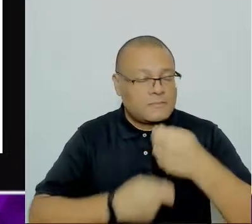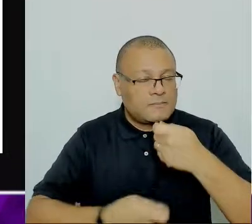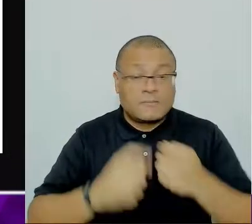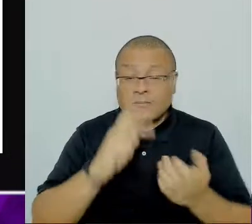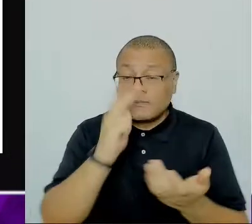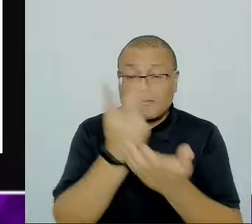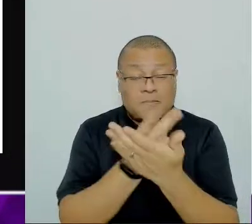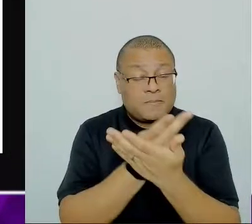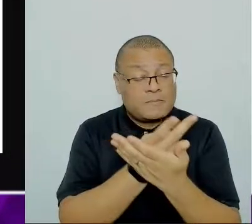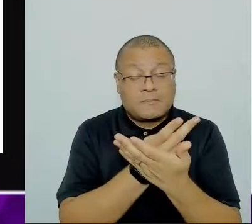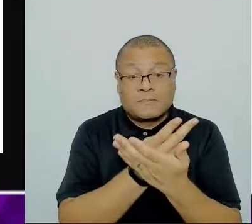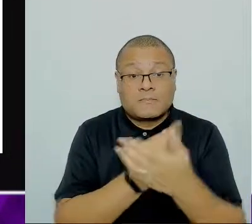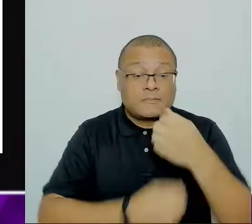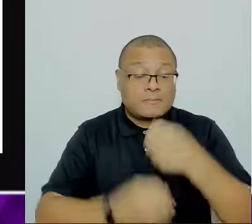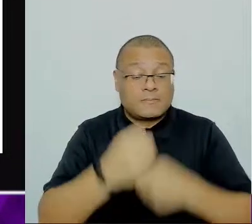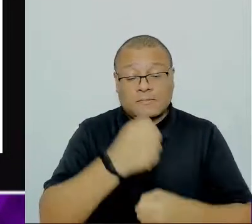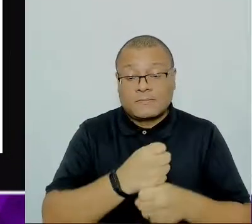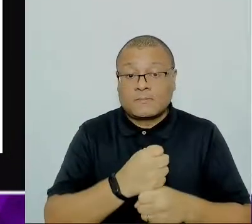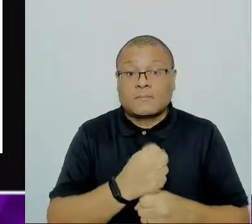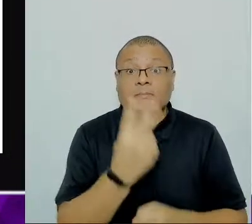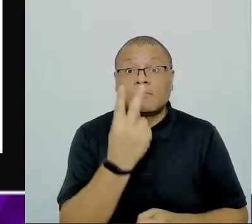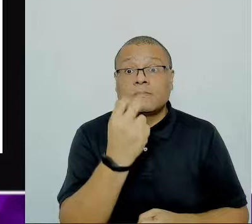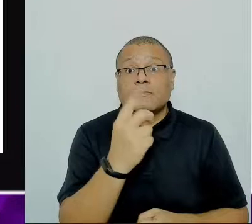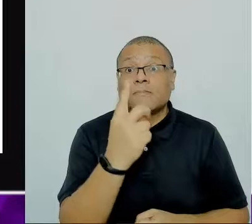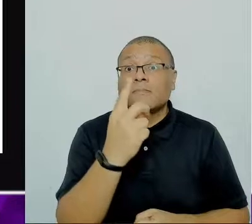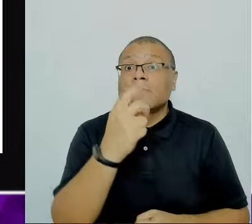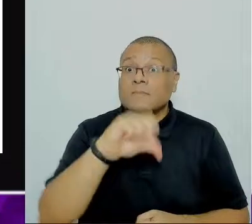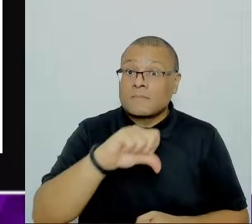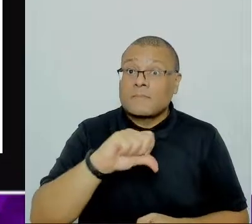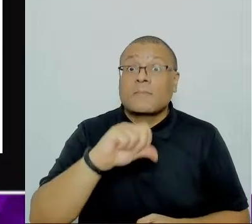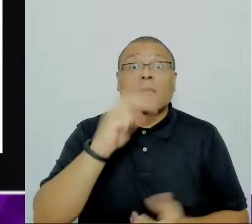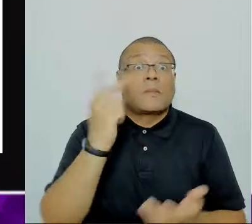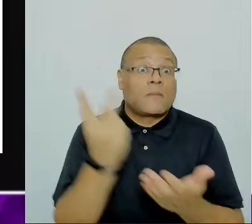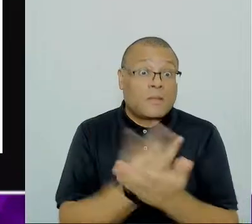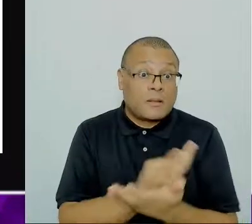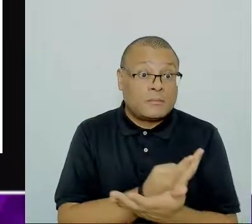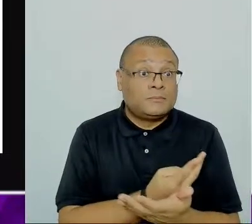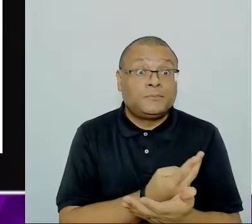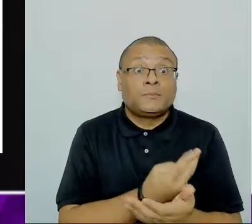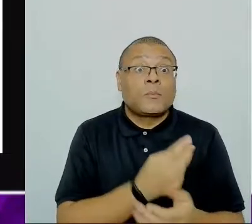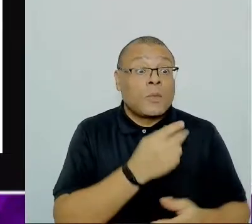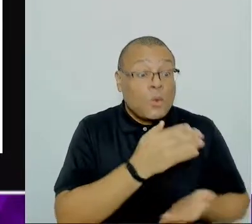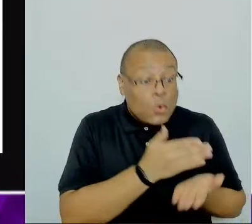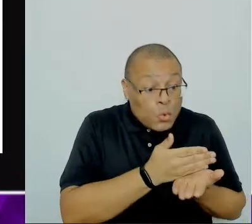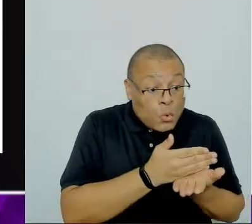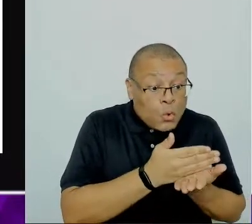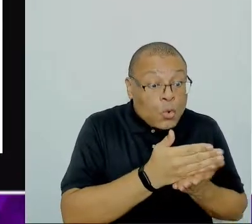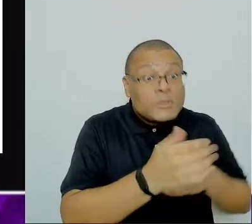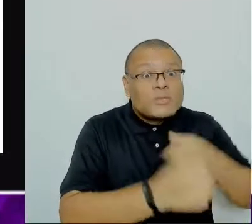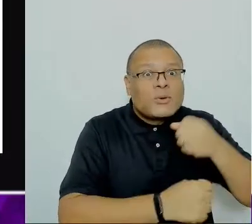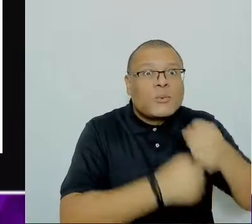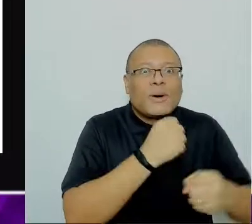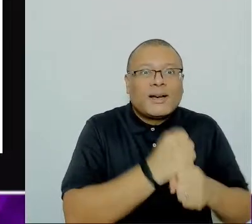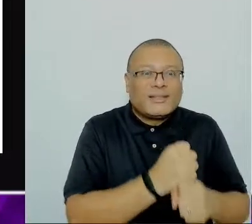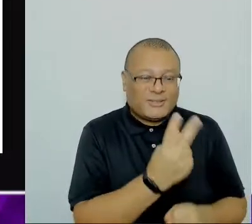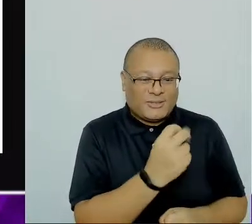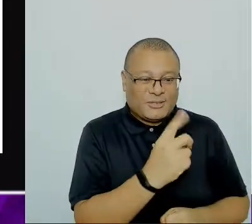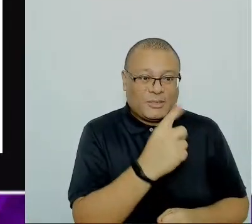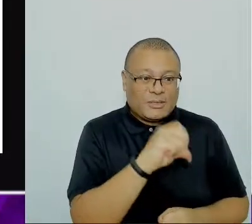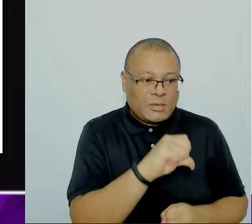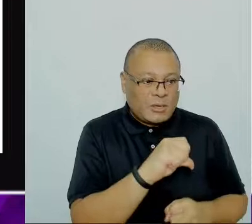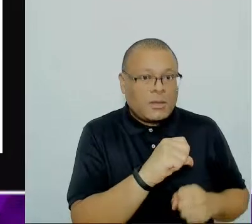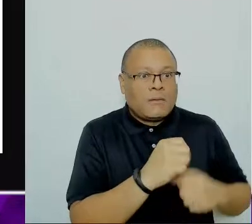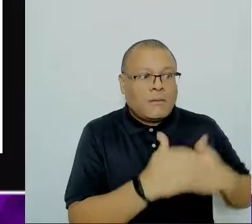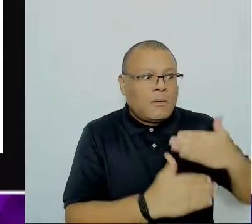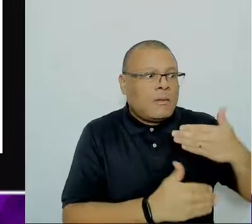né? 2019 aconteceu da gente ter um ano normal, né? Vamos dizer aqui aquela questão do normal, mas 2020 chegou e a gente falou,